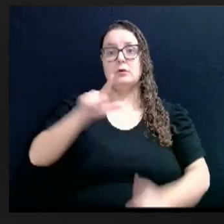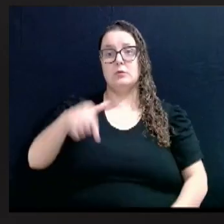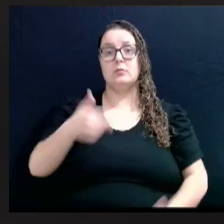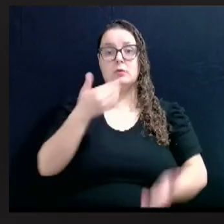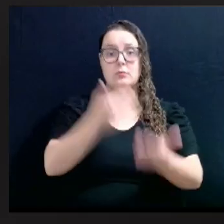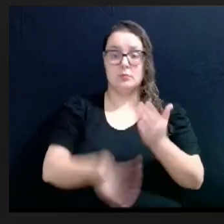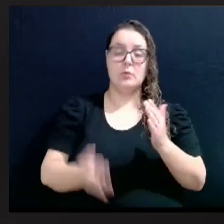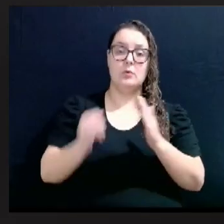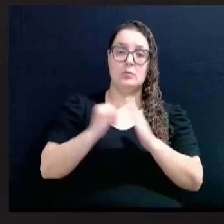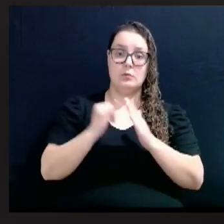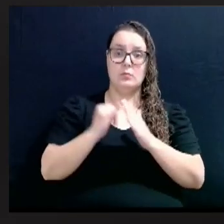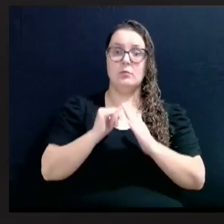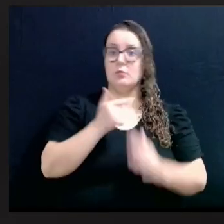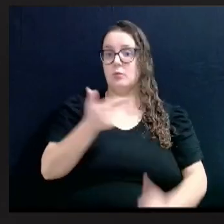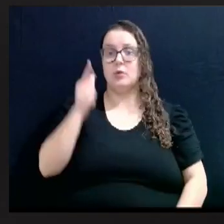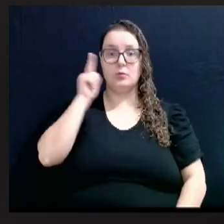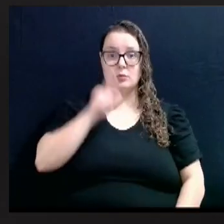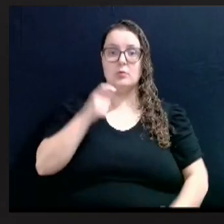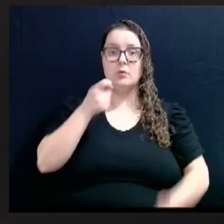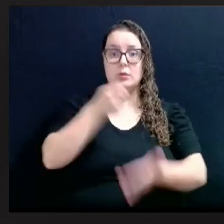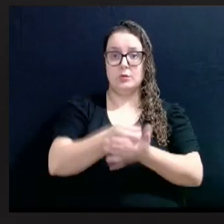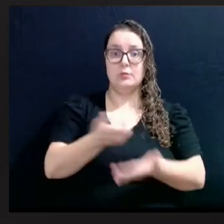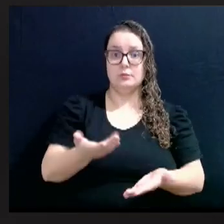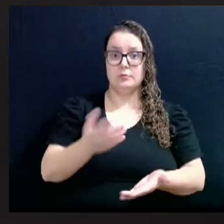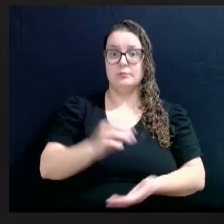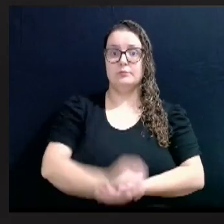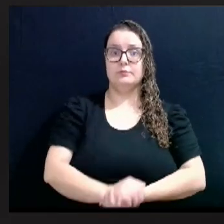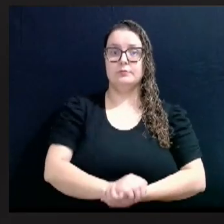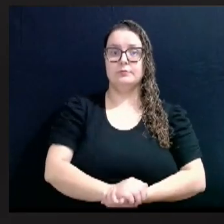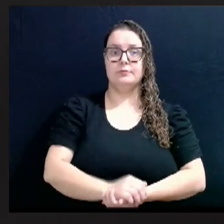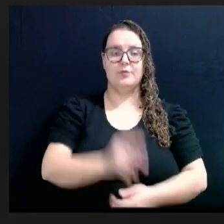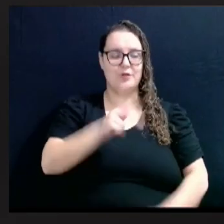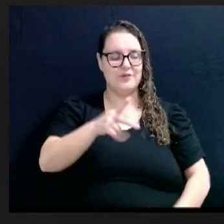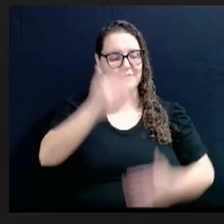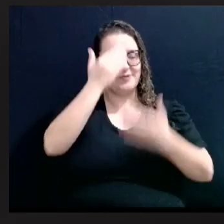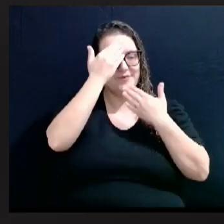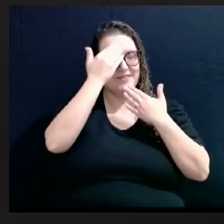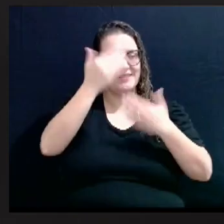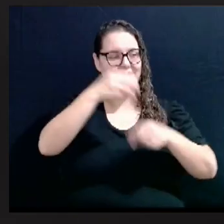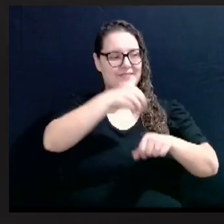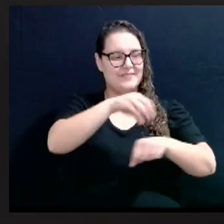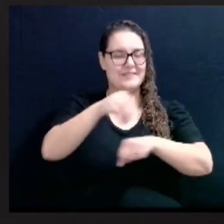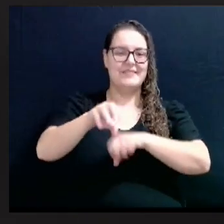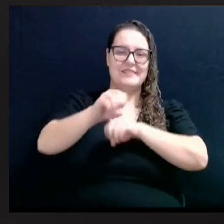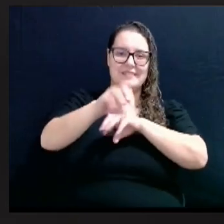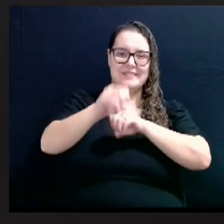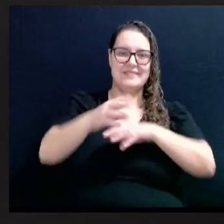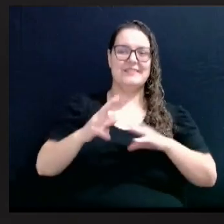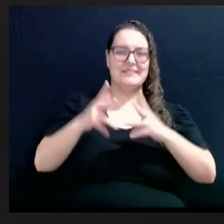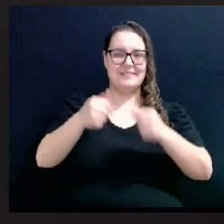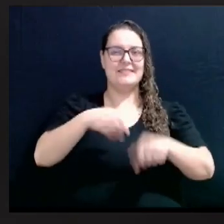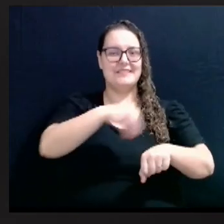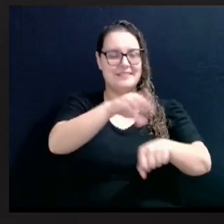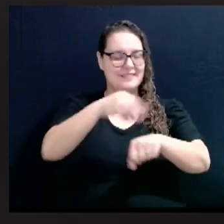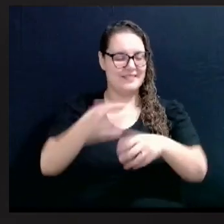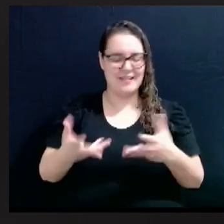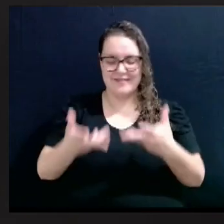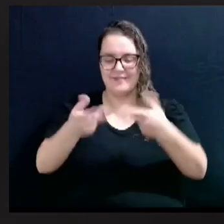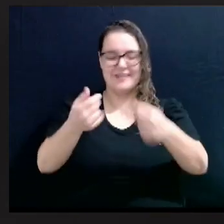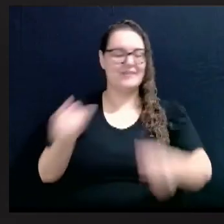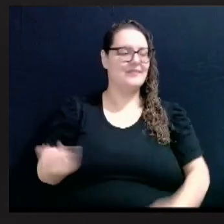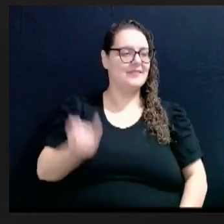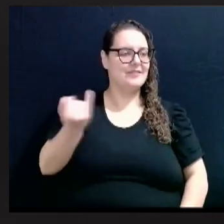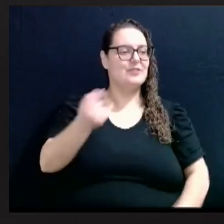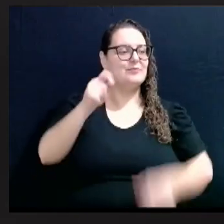não conseguir o pagamento, viu, Rafael? Professor, muito obrigado por essa aula aqui, né, por todas essas dicas importantes para o pessoal que